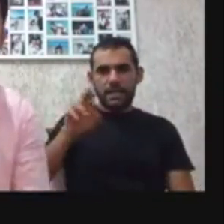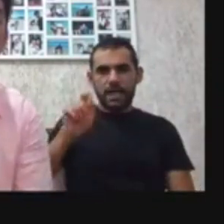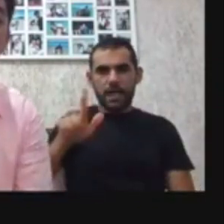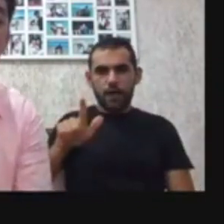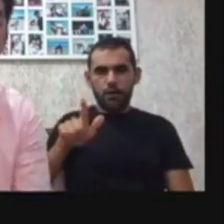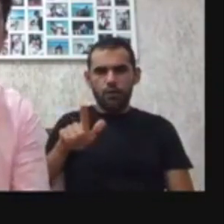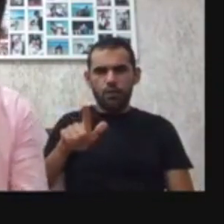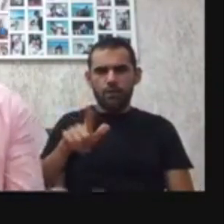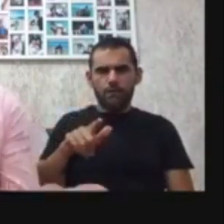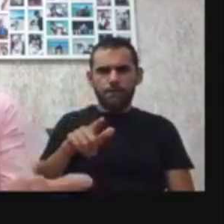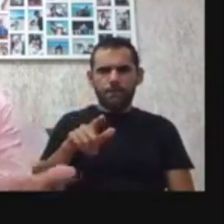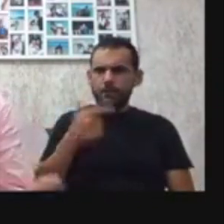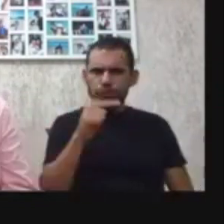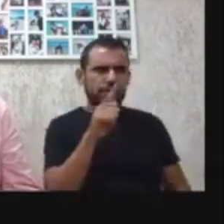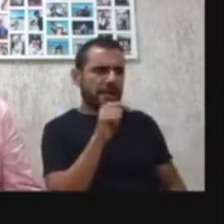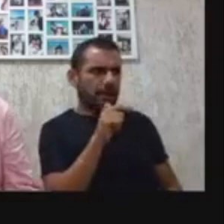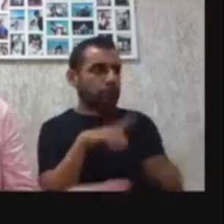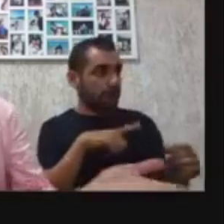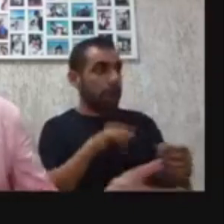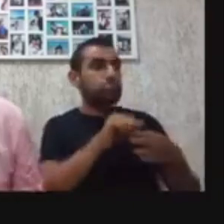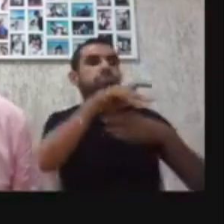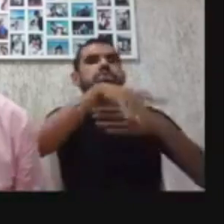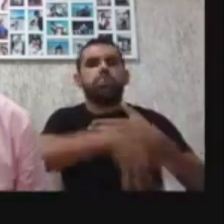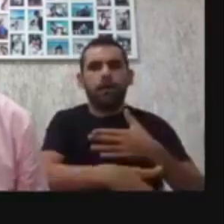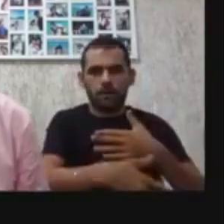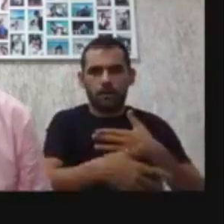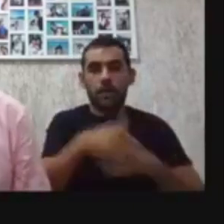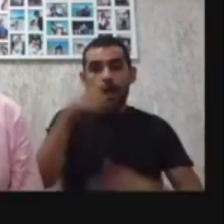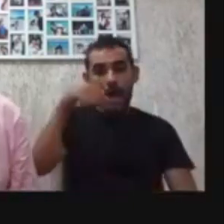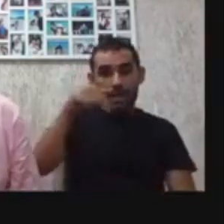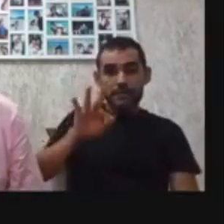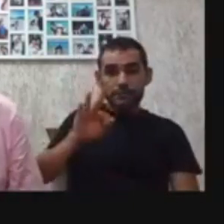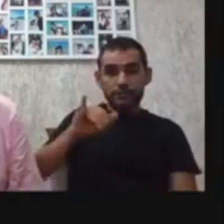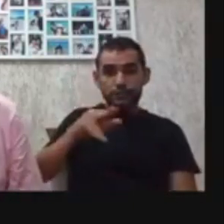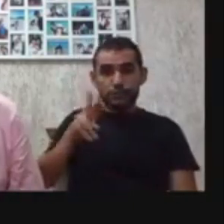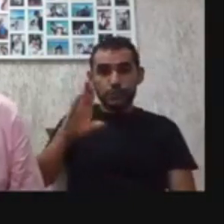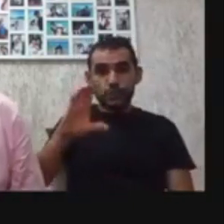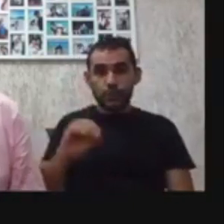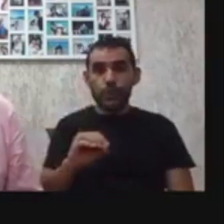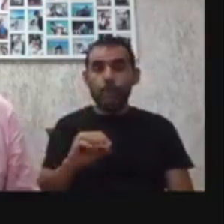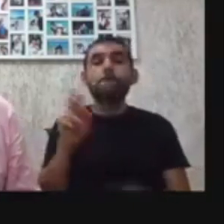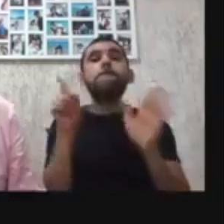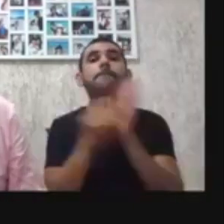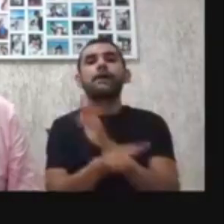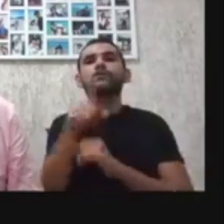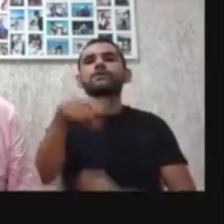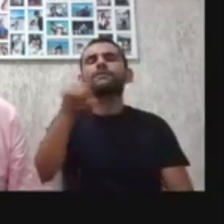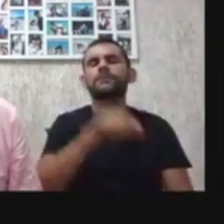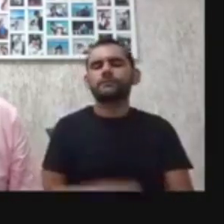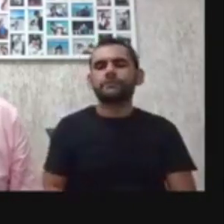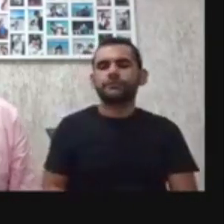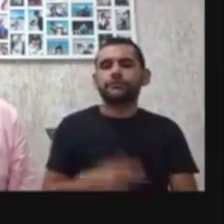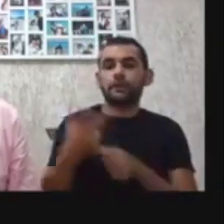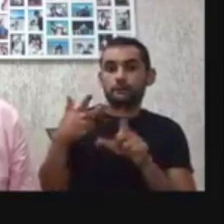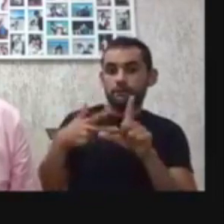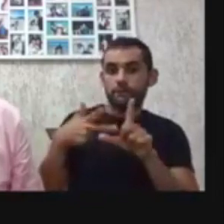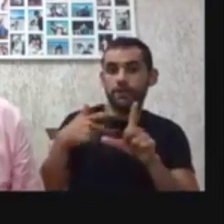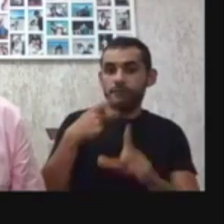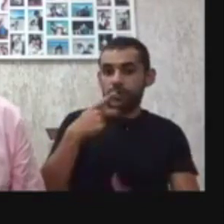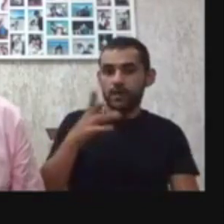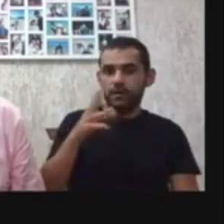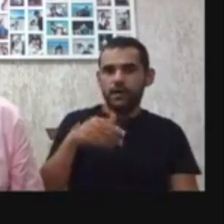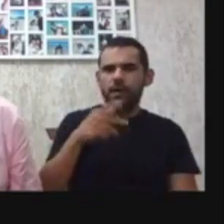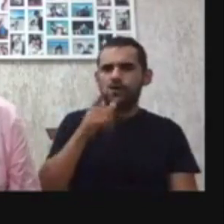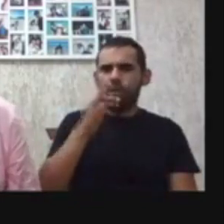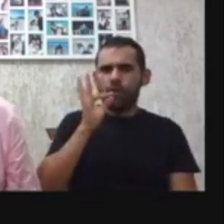tem água, quando tem vaza, sabe? Mas, então, aqui no Tijuco, aqui, pergunta aqui pra você ver, ué. Eu falei com você na outra live aqui, ó, esse café